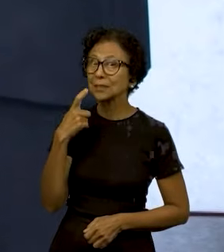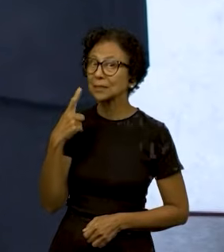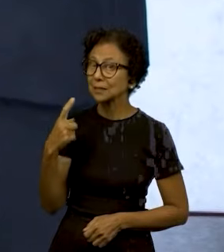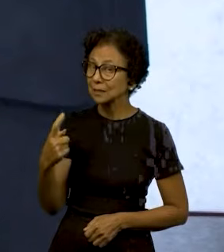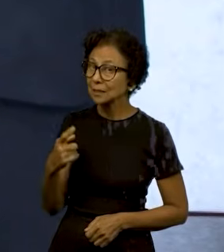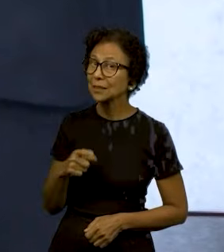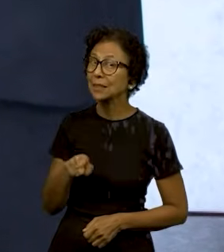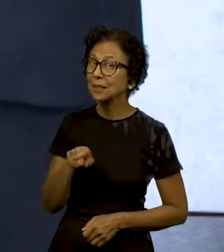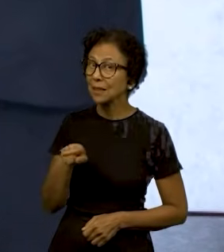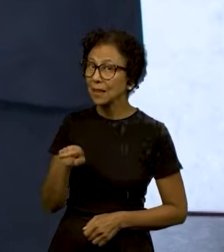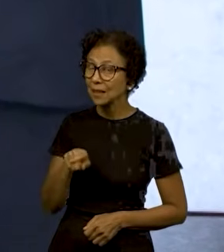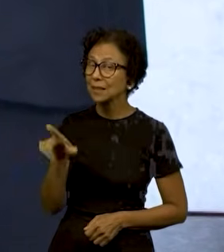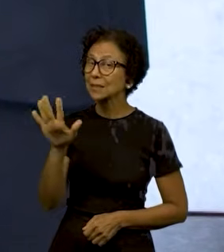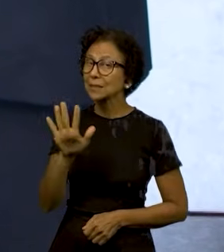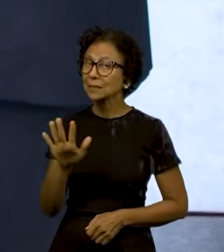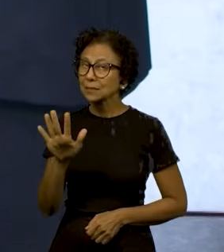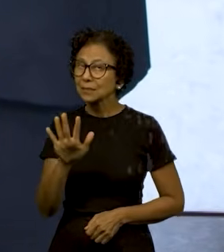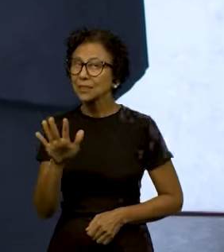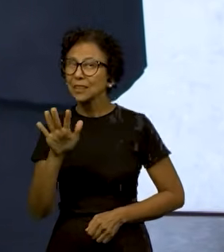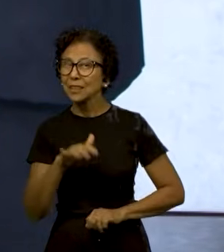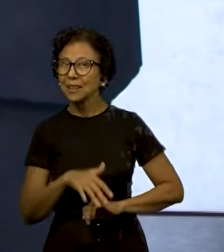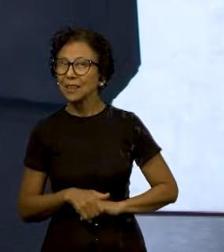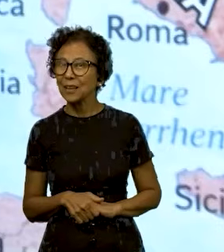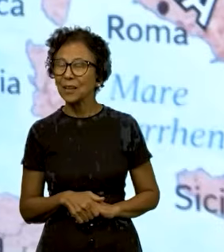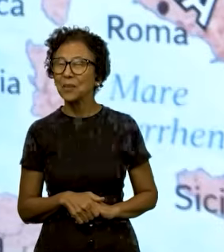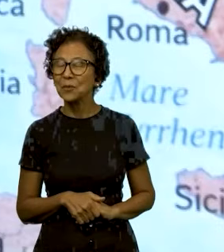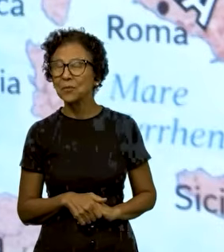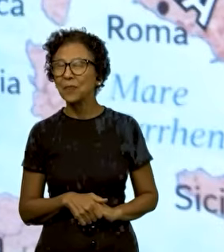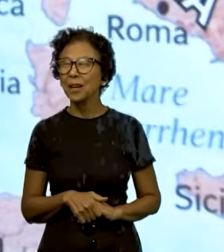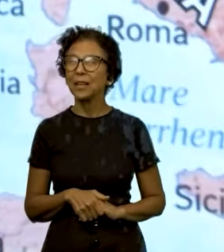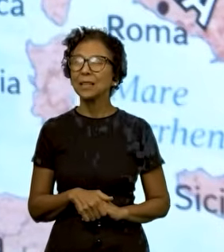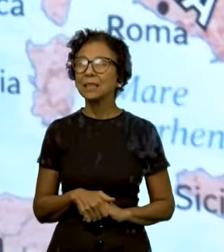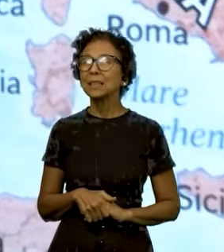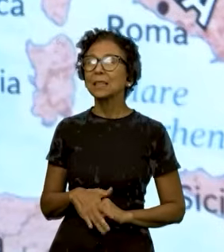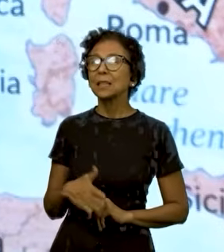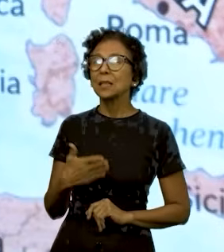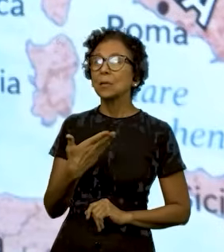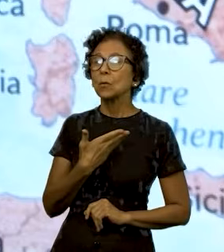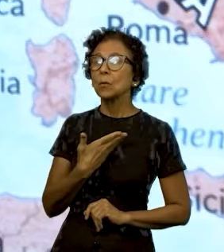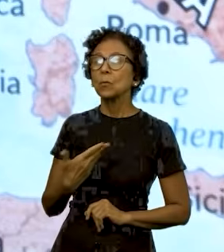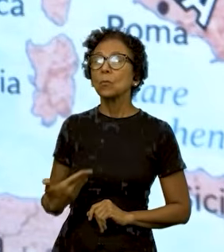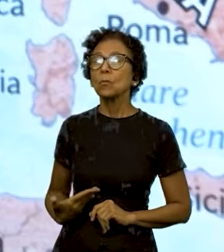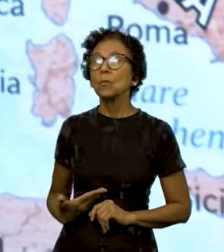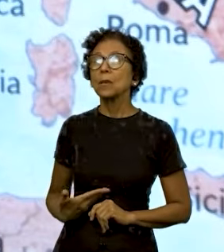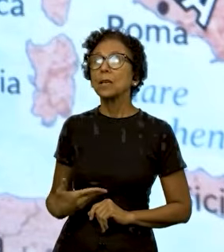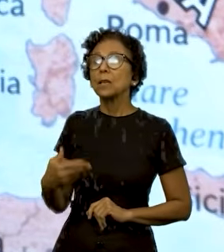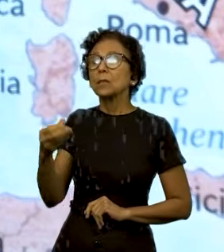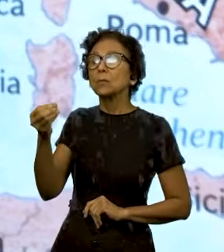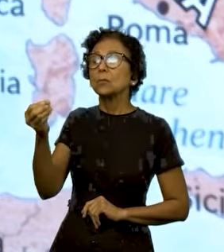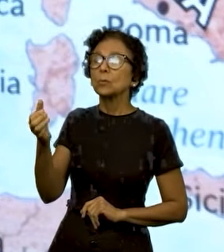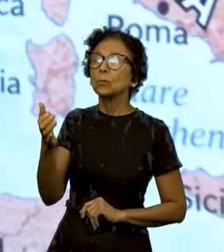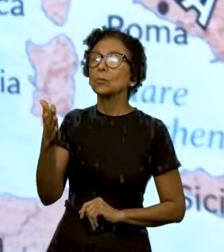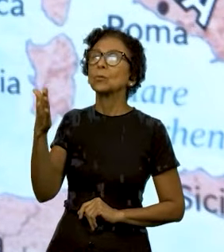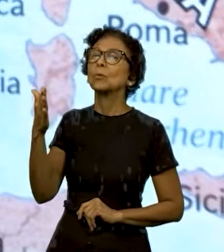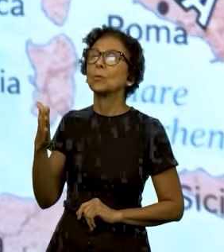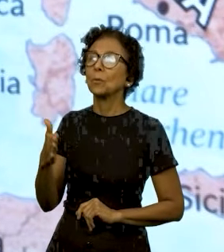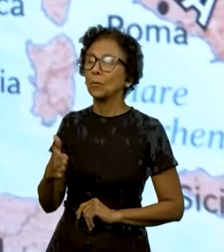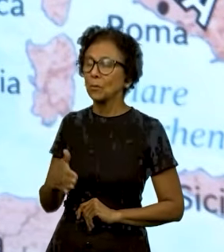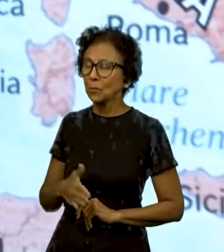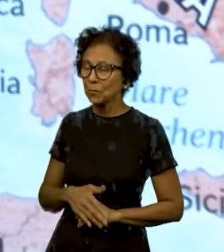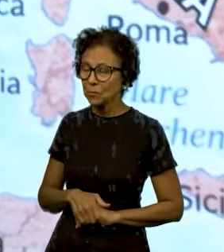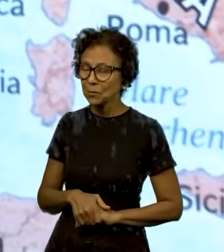e que vai receber agora um novo tipo de governo. Sim. Passa a